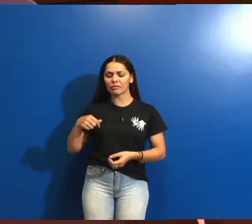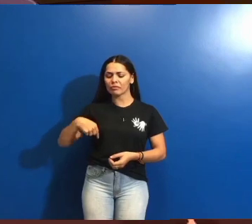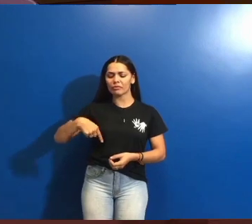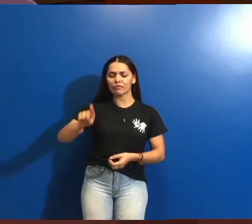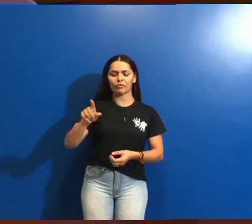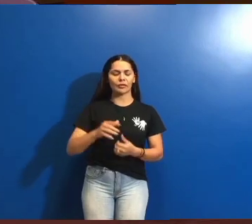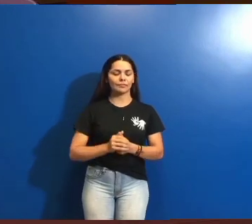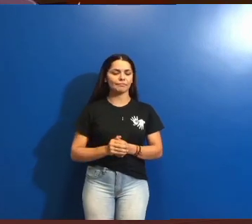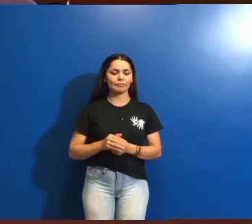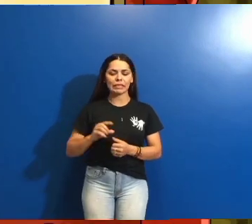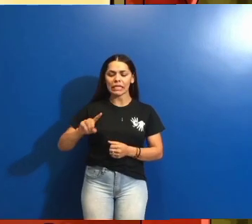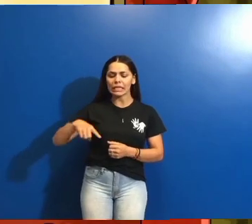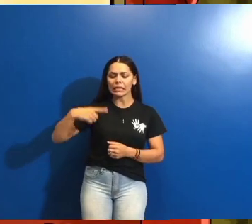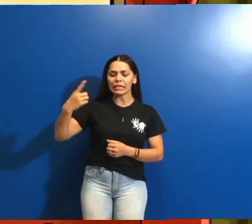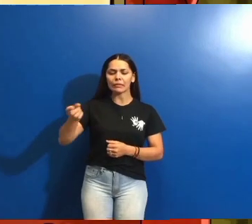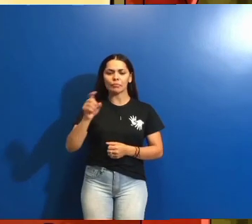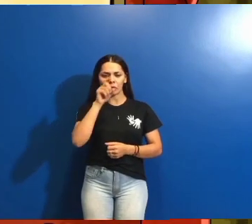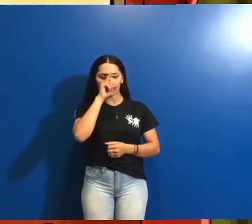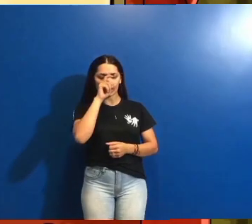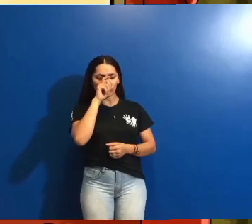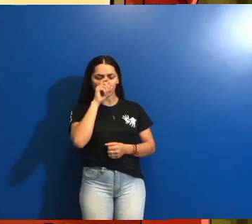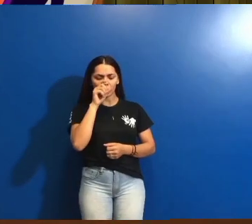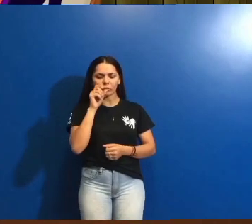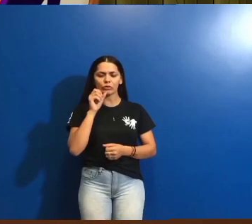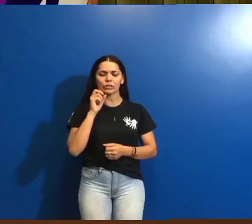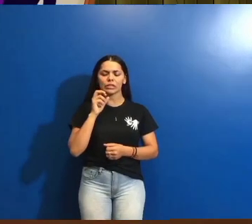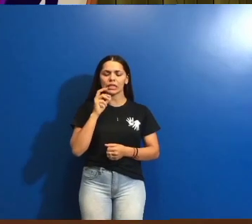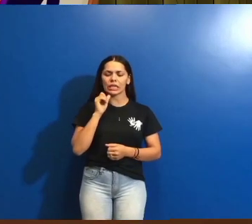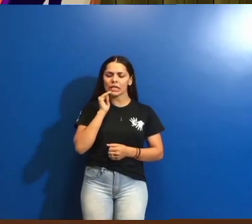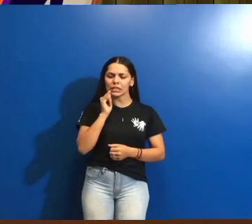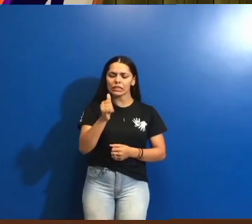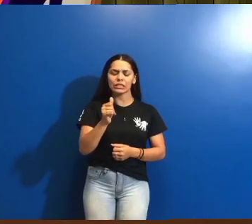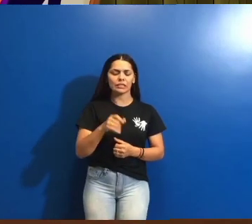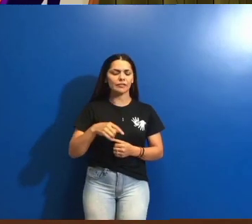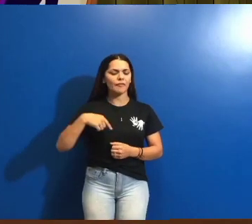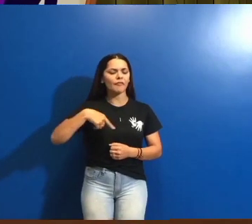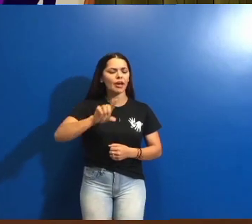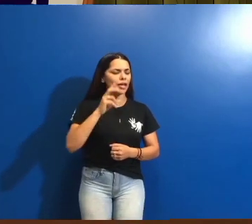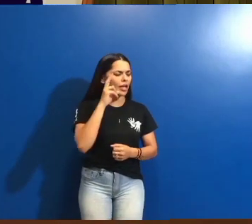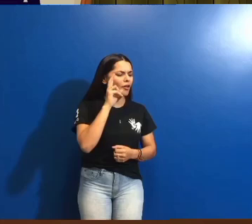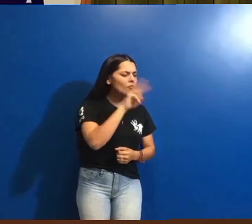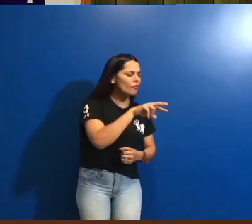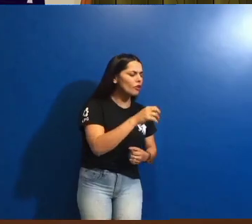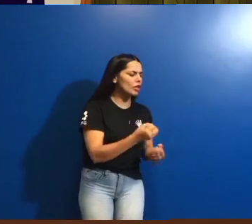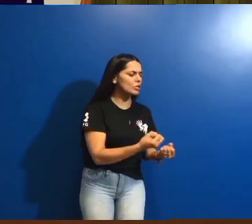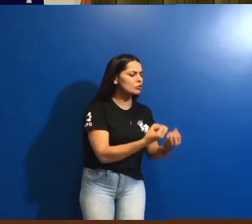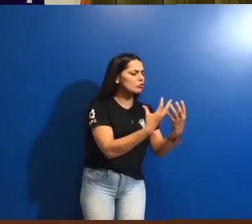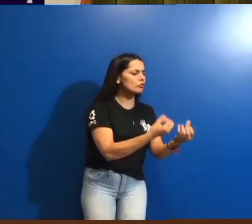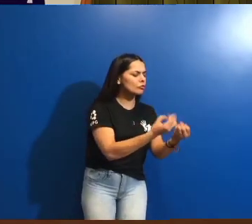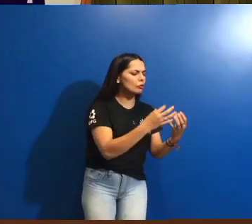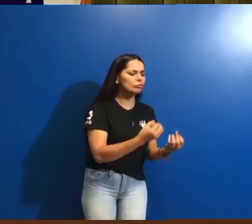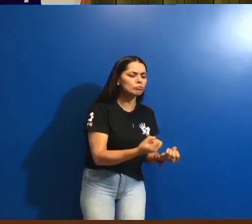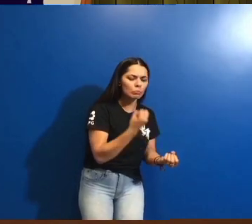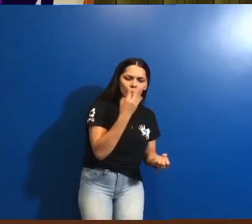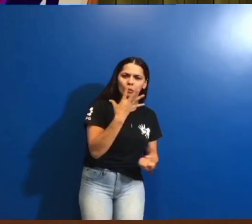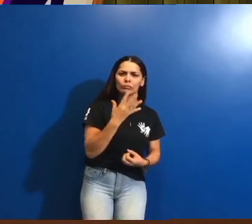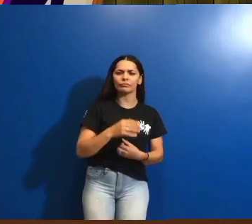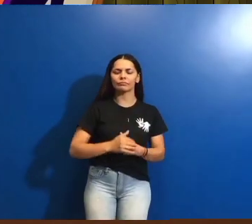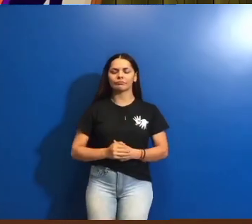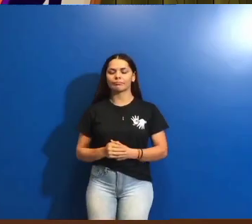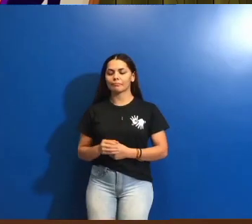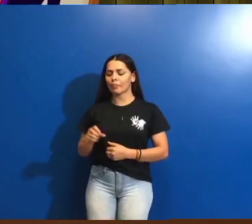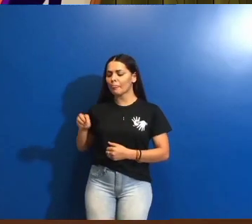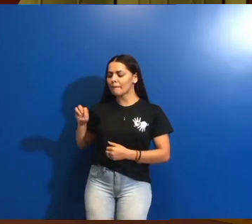que a bruxa disse. Algum tempo depois, a bruxa disse a Maria: Vá e verifique se o forno está